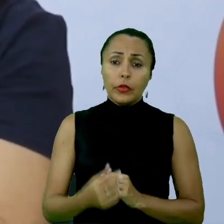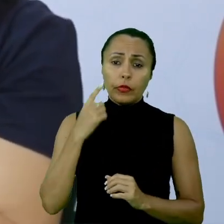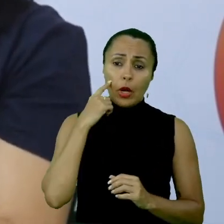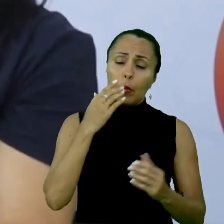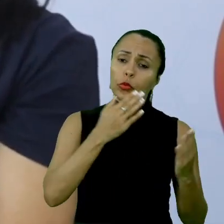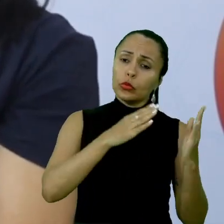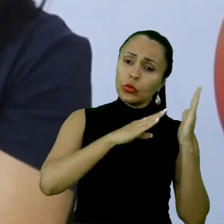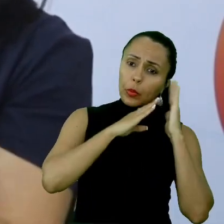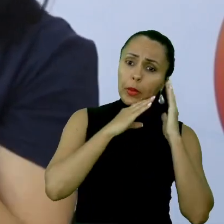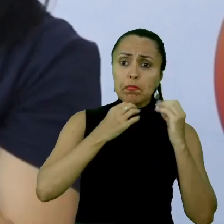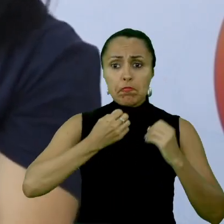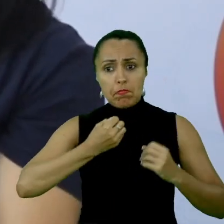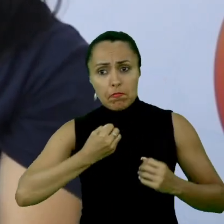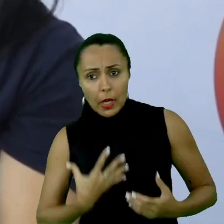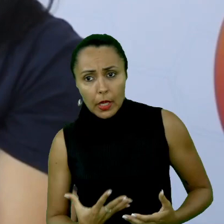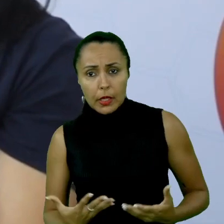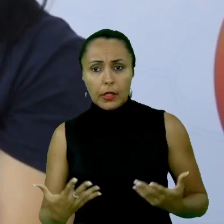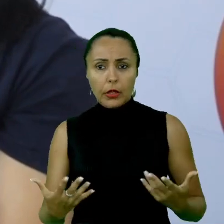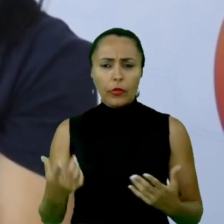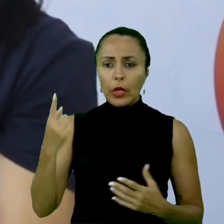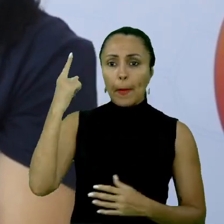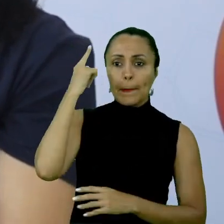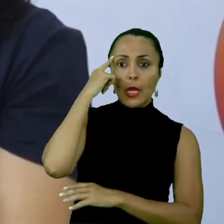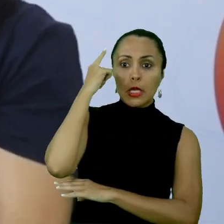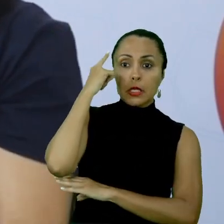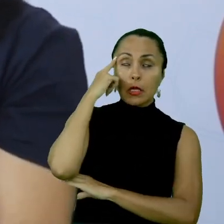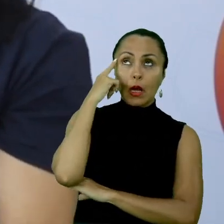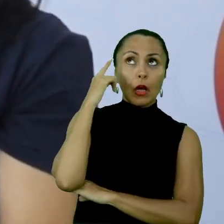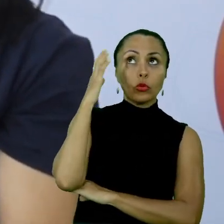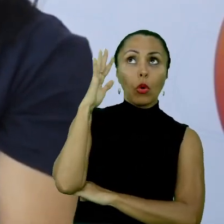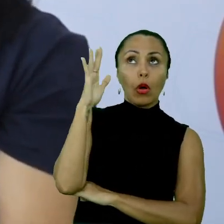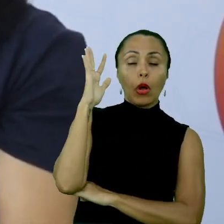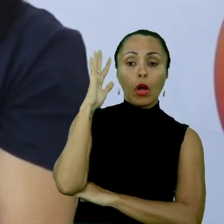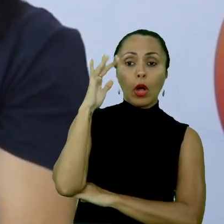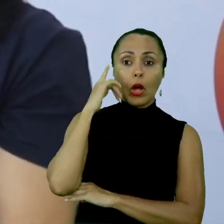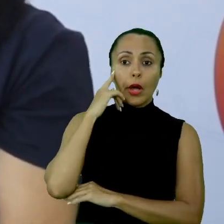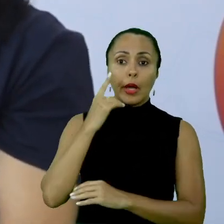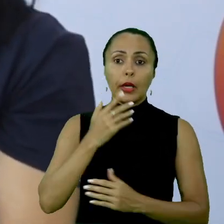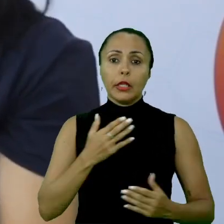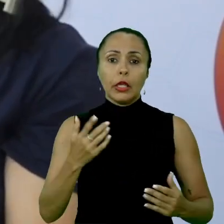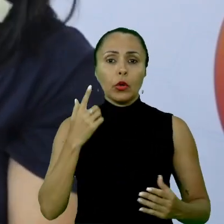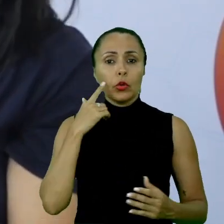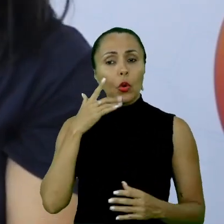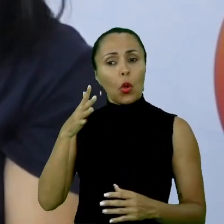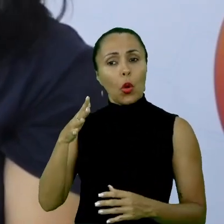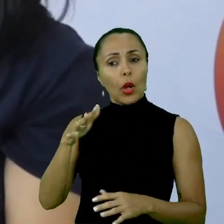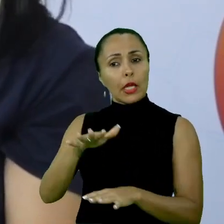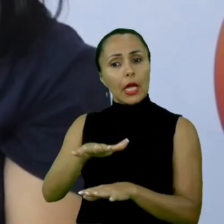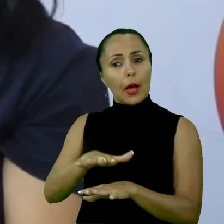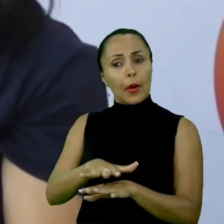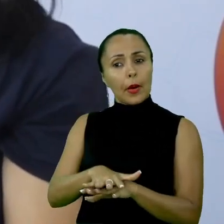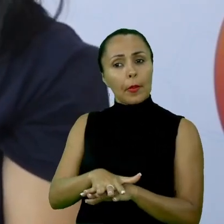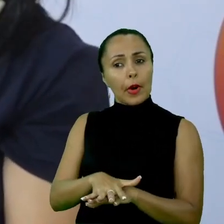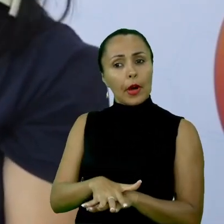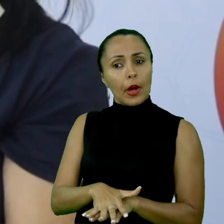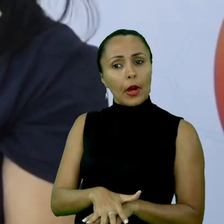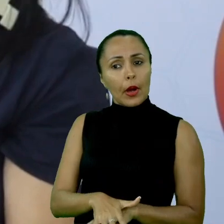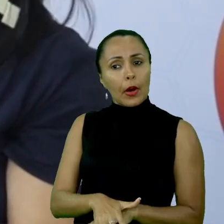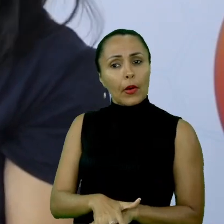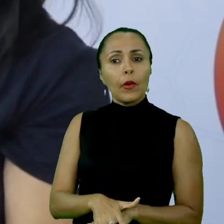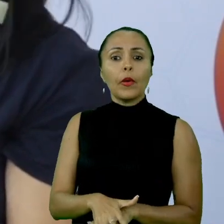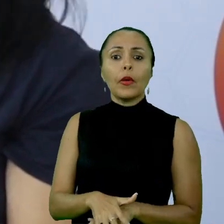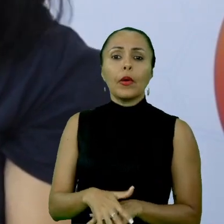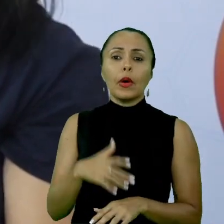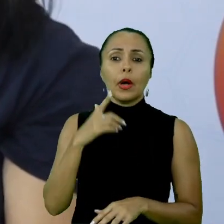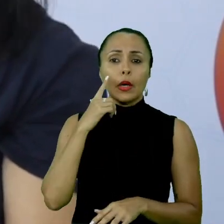bem. Não é? Não ficar pensando em quem é que eu estou colocando a mão em cima, não é? Se eu tô, o que é que eu